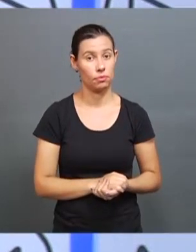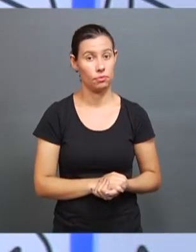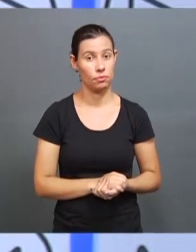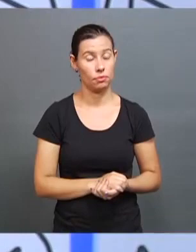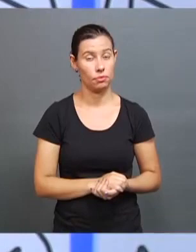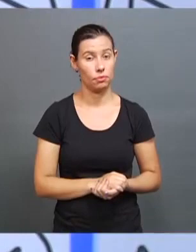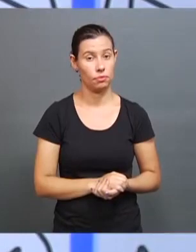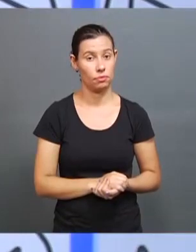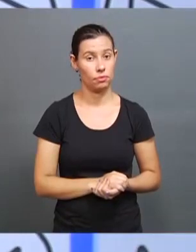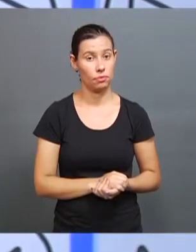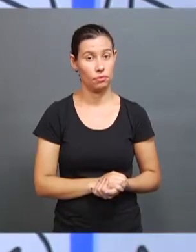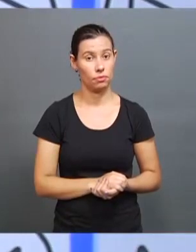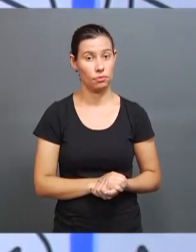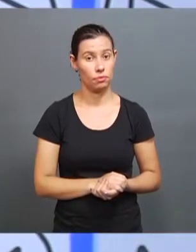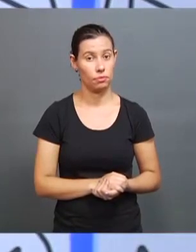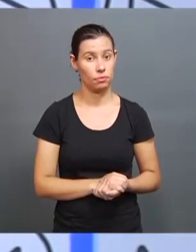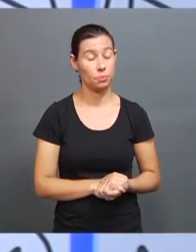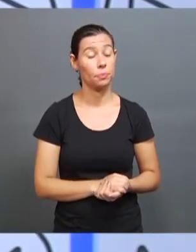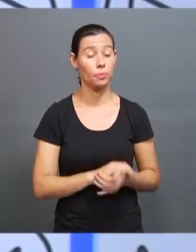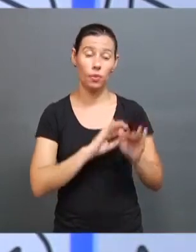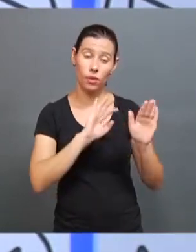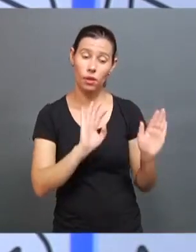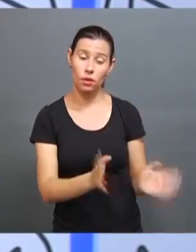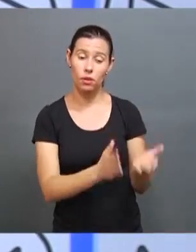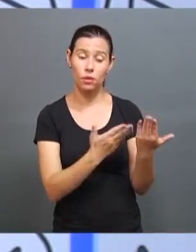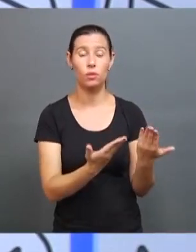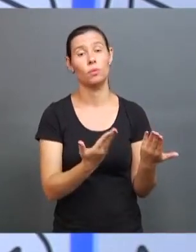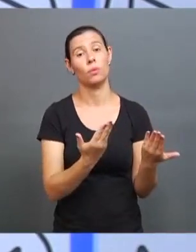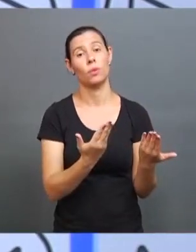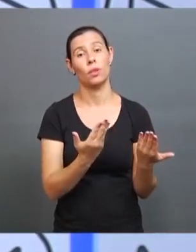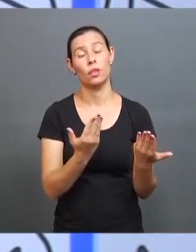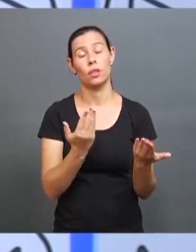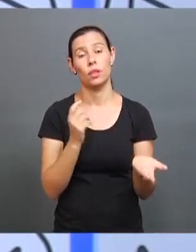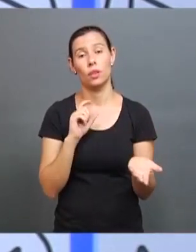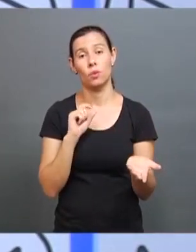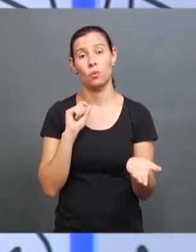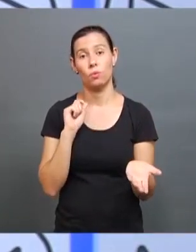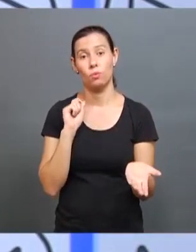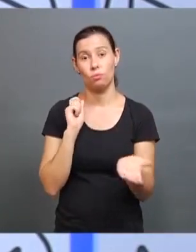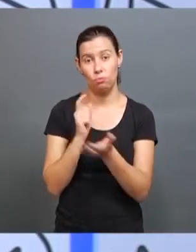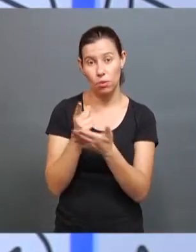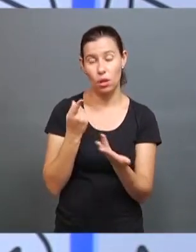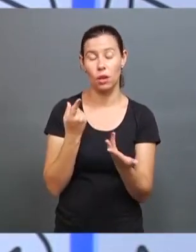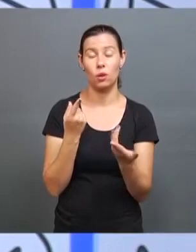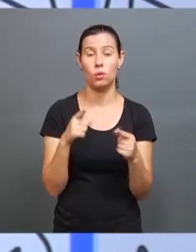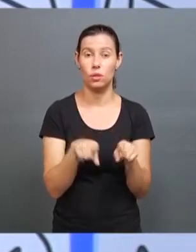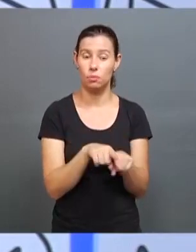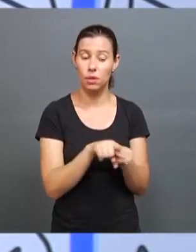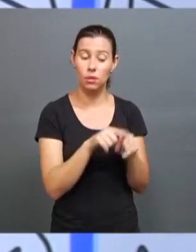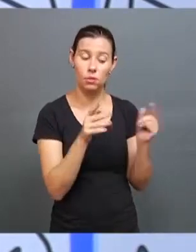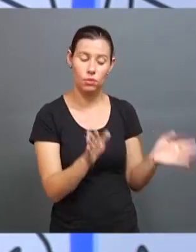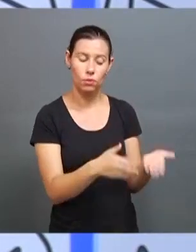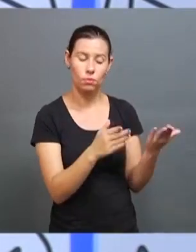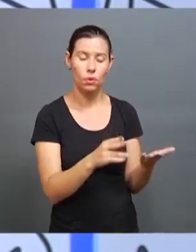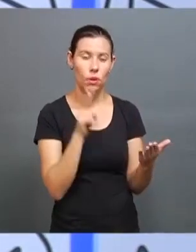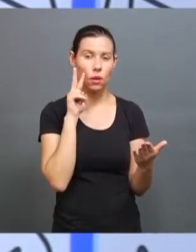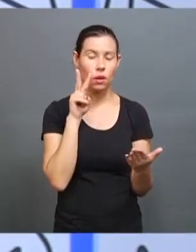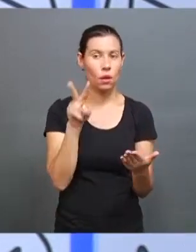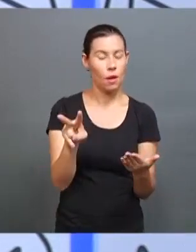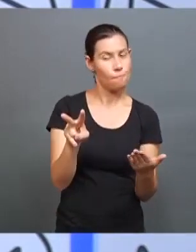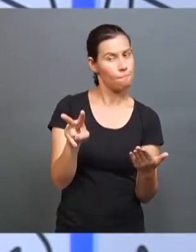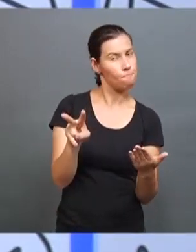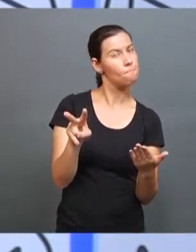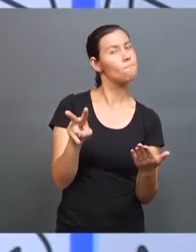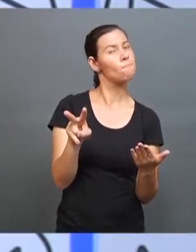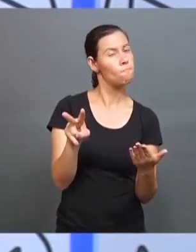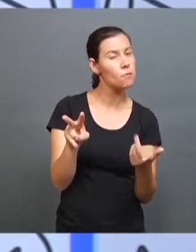quando ela entra nesse lugar de estimular a compra ou estimular ou despertar o desejo por determinados produtos, eles